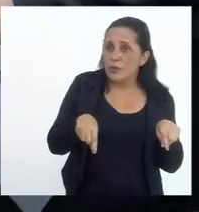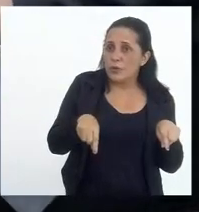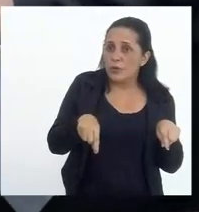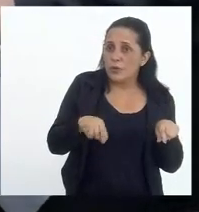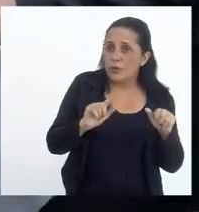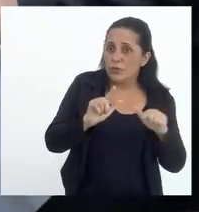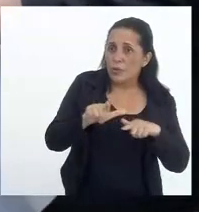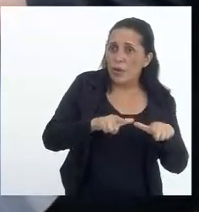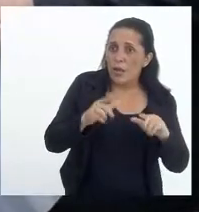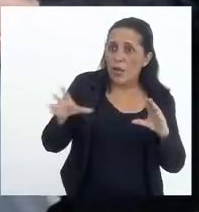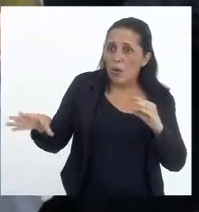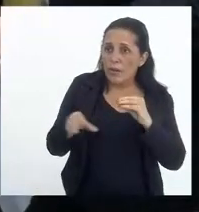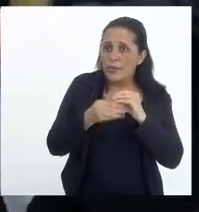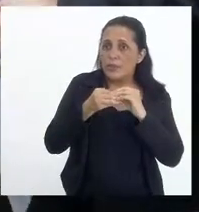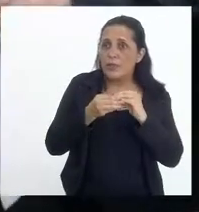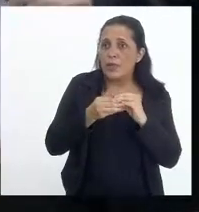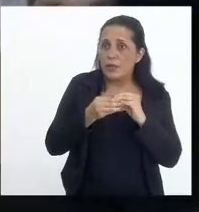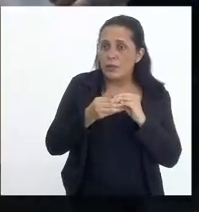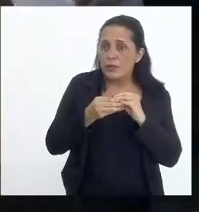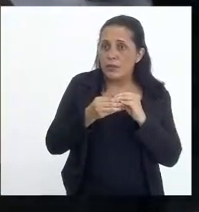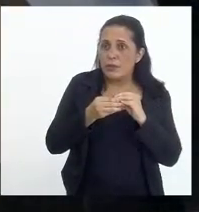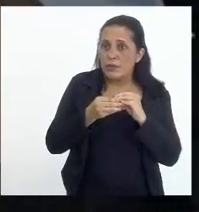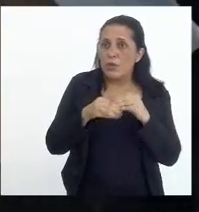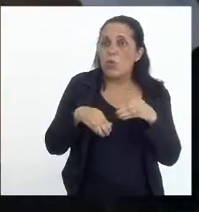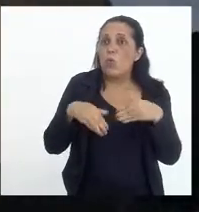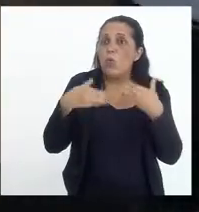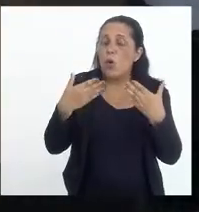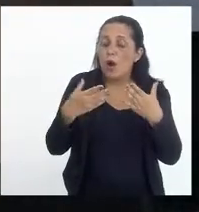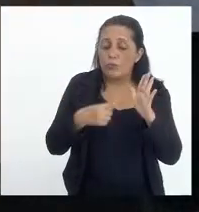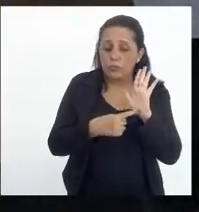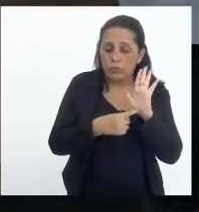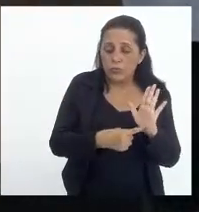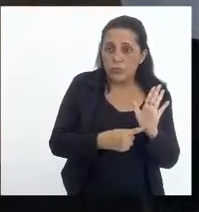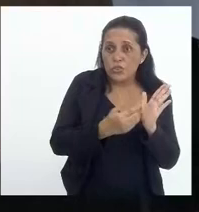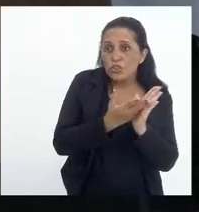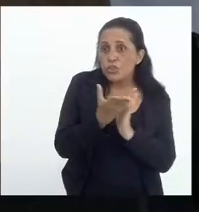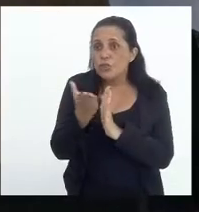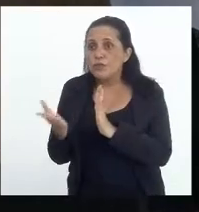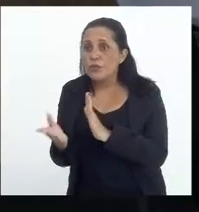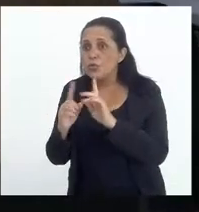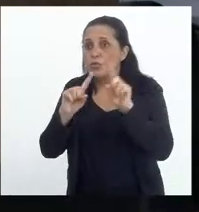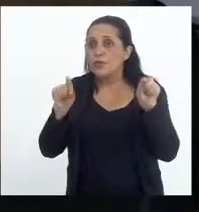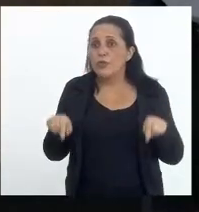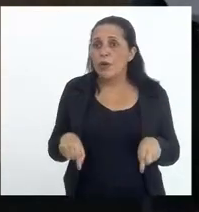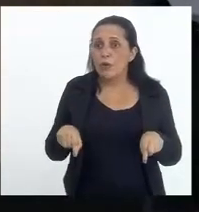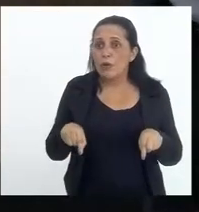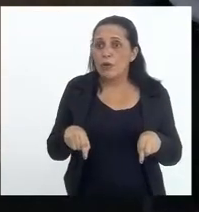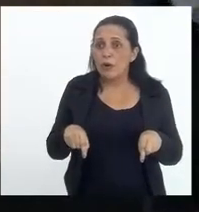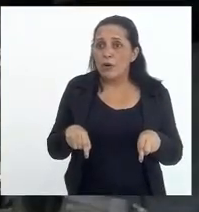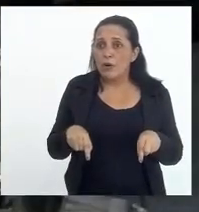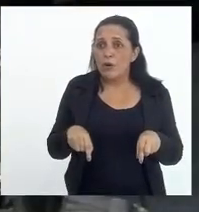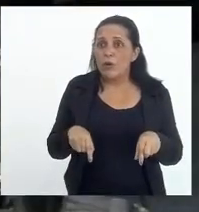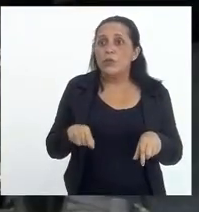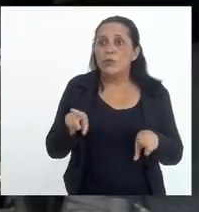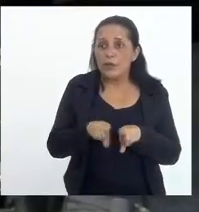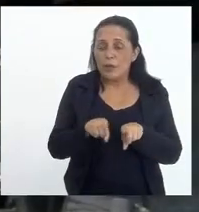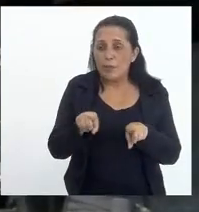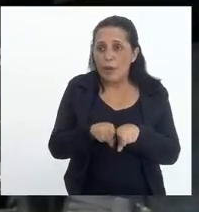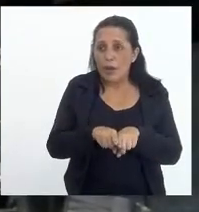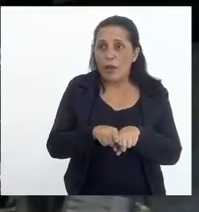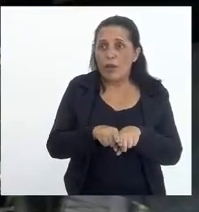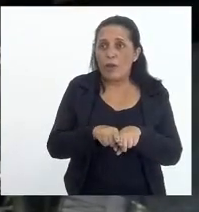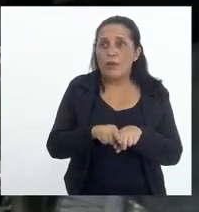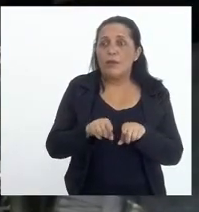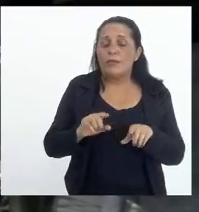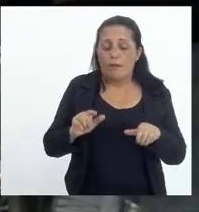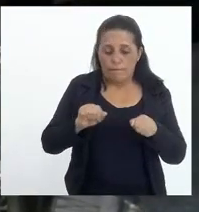Eu acrescentei quando cedido ou em desvio de função. A gente está cedido e está exercendo atividade de ensino em outro órgão educacional.